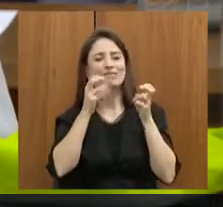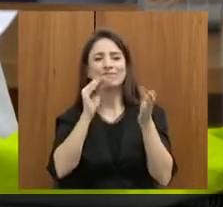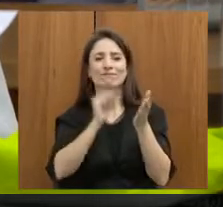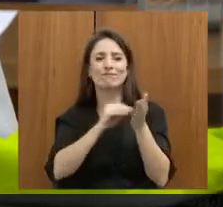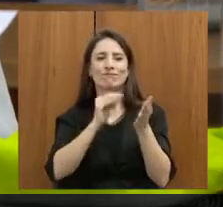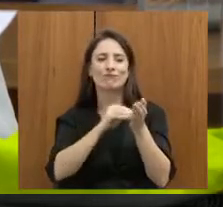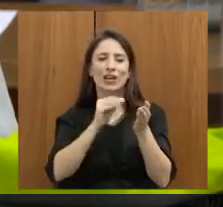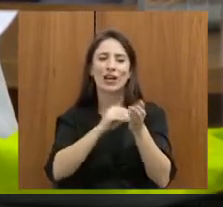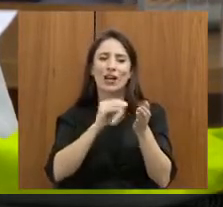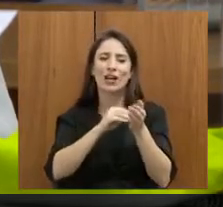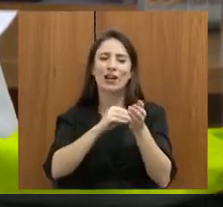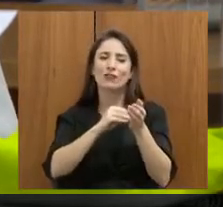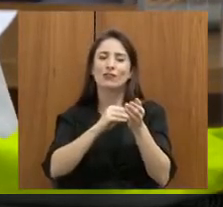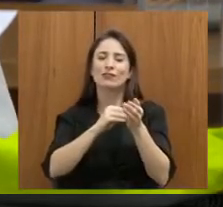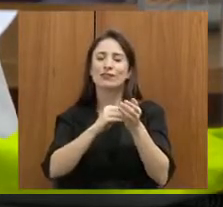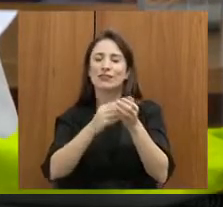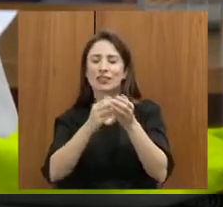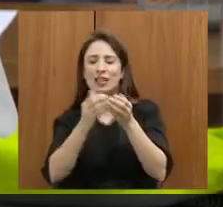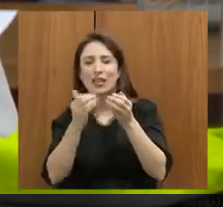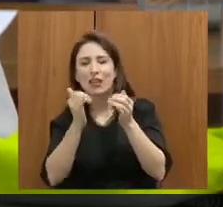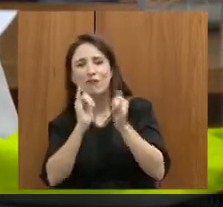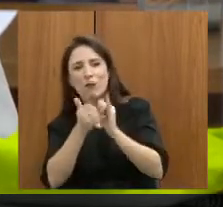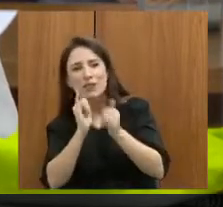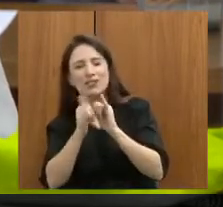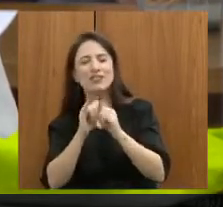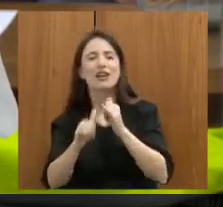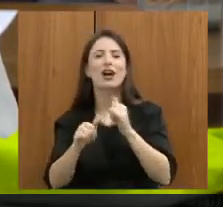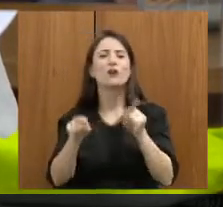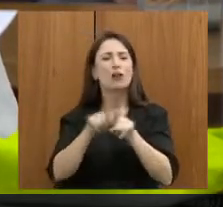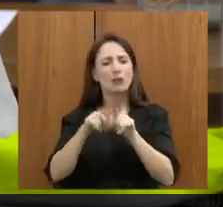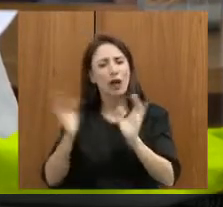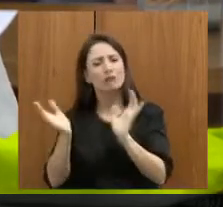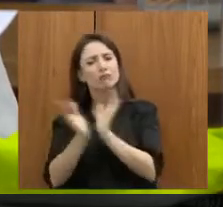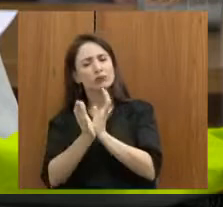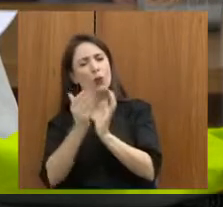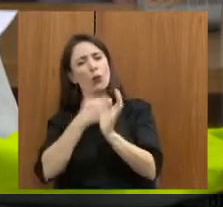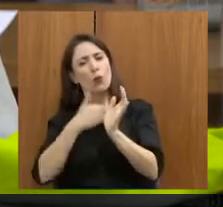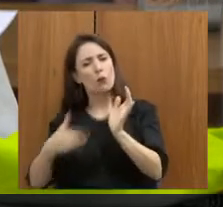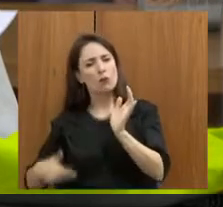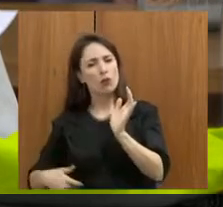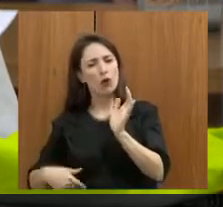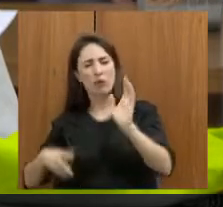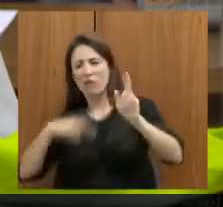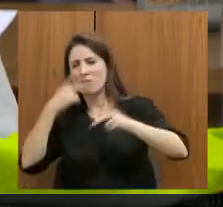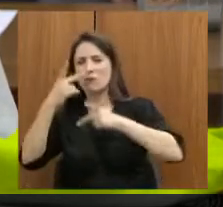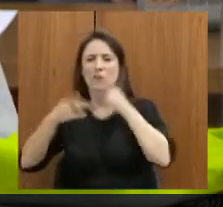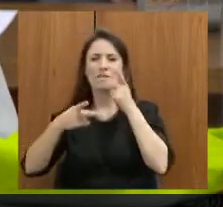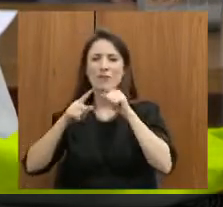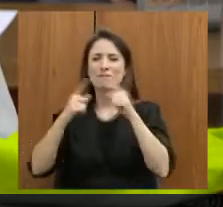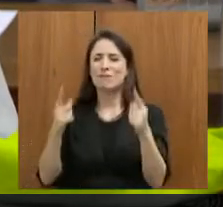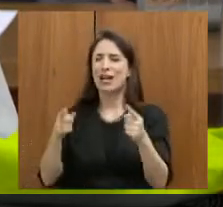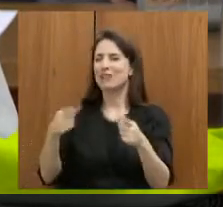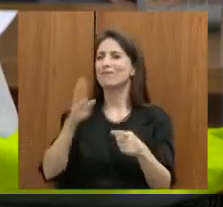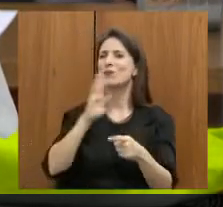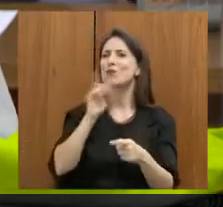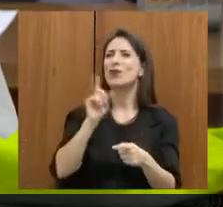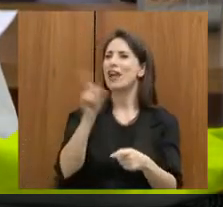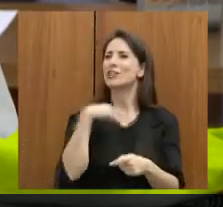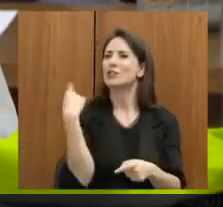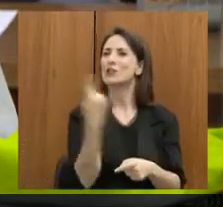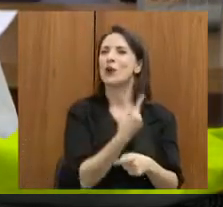de alguns lugares do poder público a partir de não saber de quem nem como somos